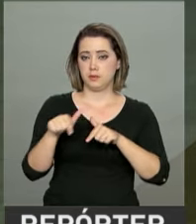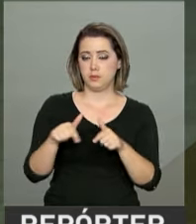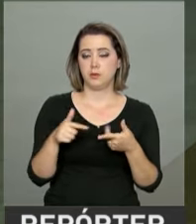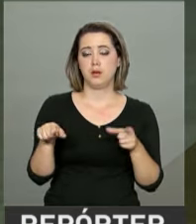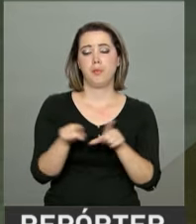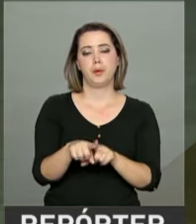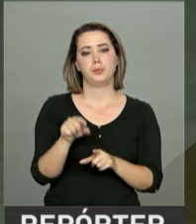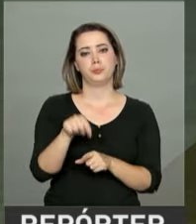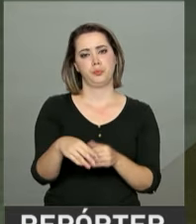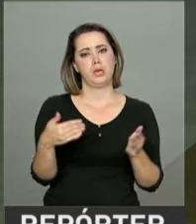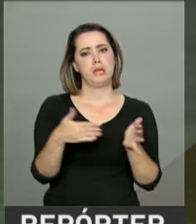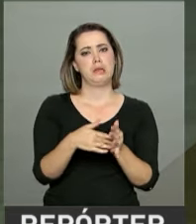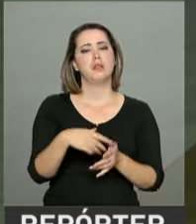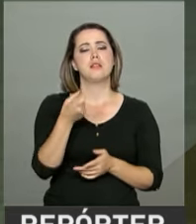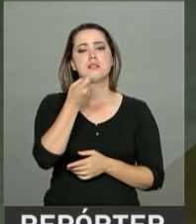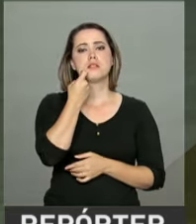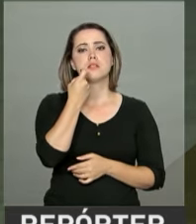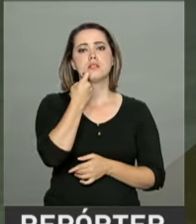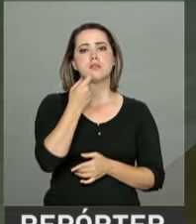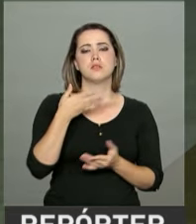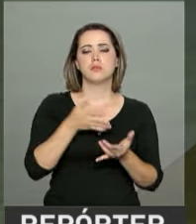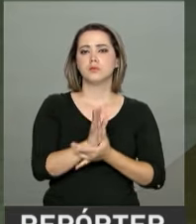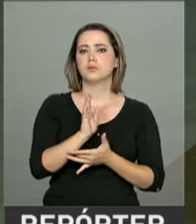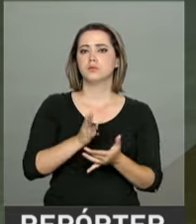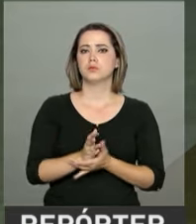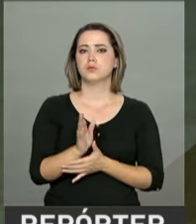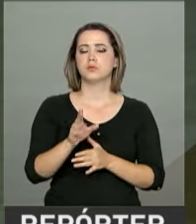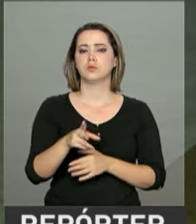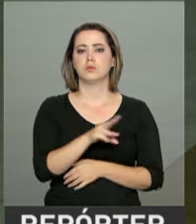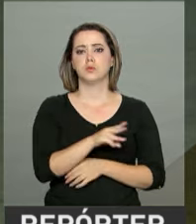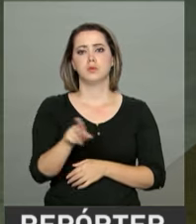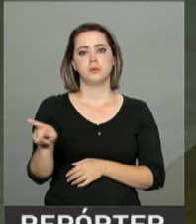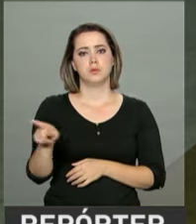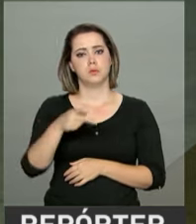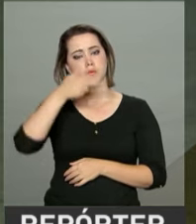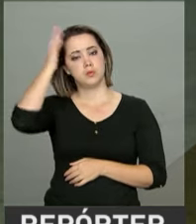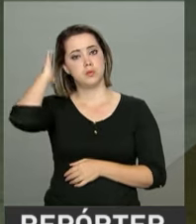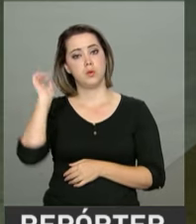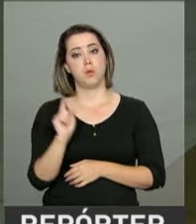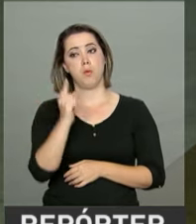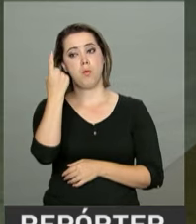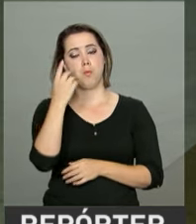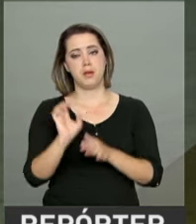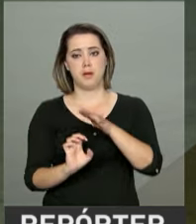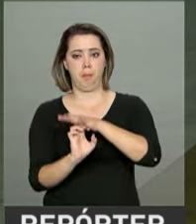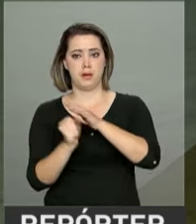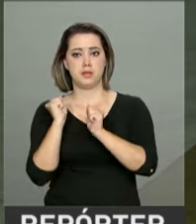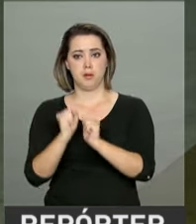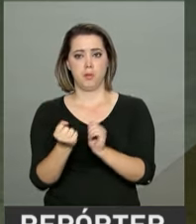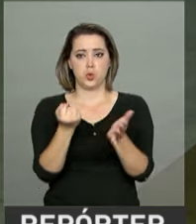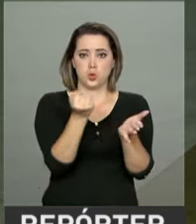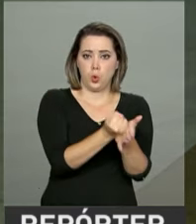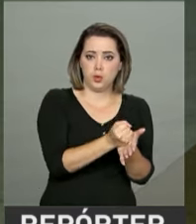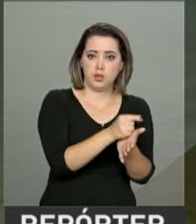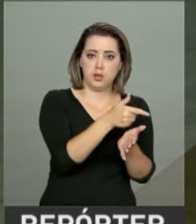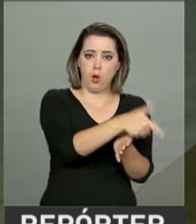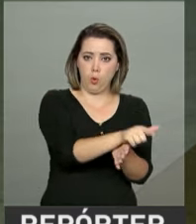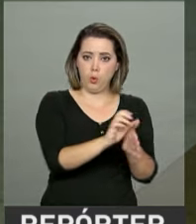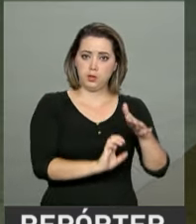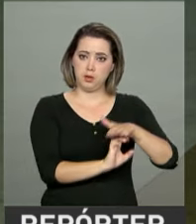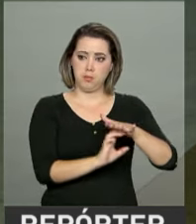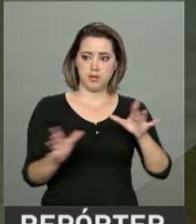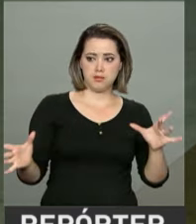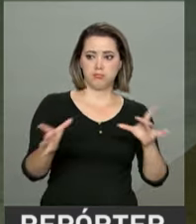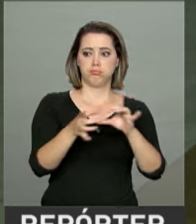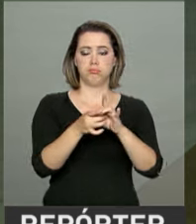sexta-feira, antes da sanção do projeto pelo presidente Michel Temer, uma empresa poderia contratar outra empresa para